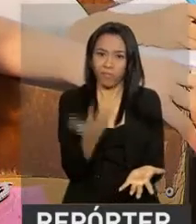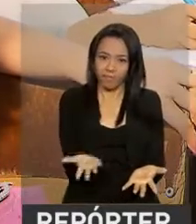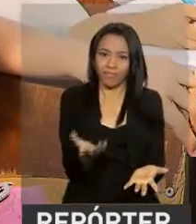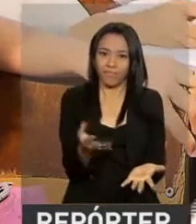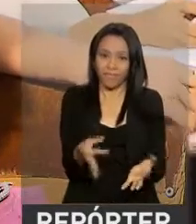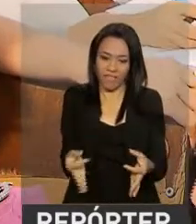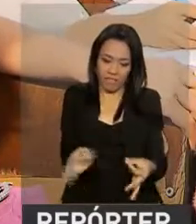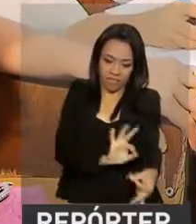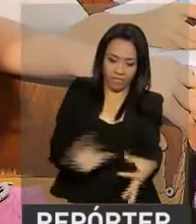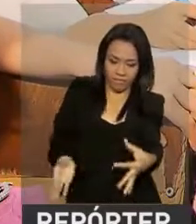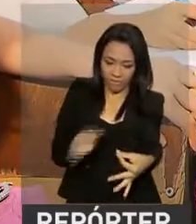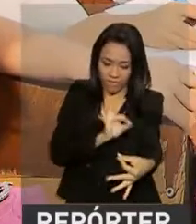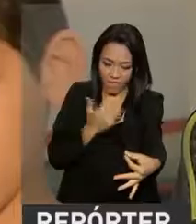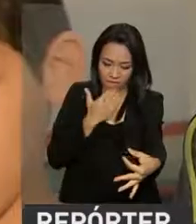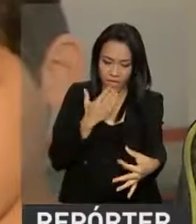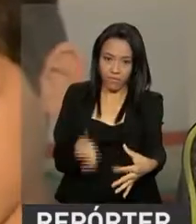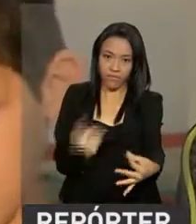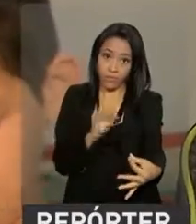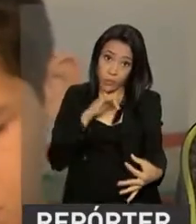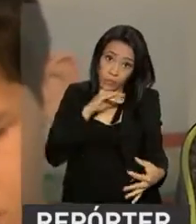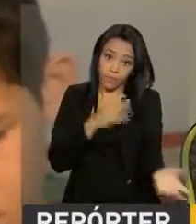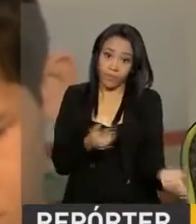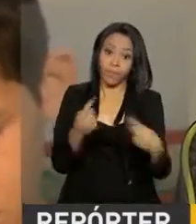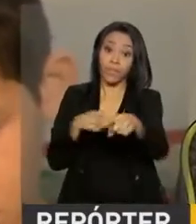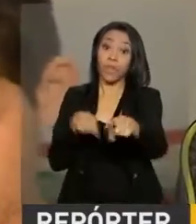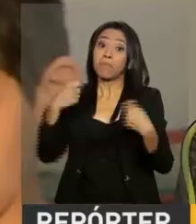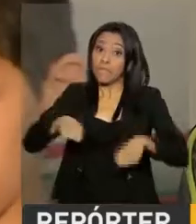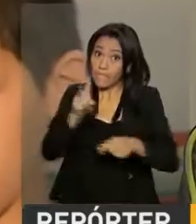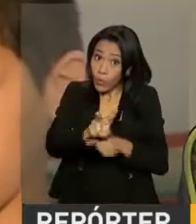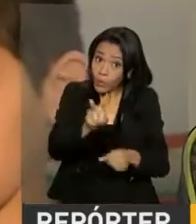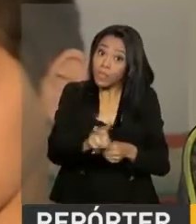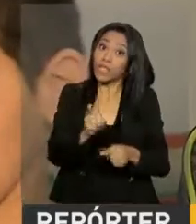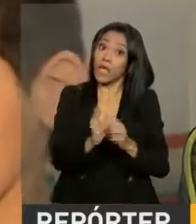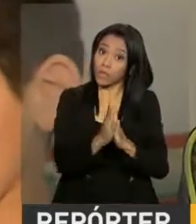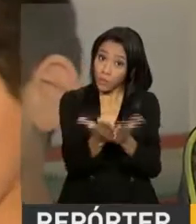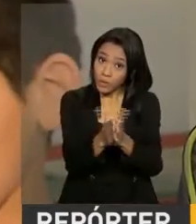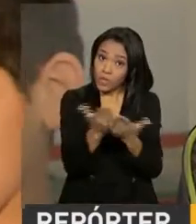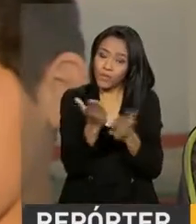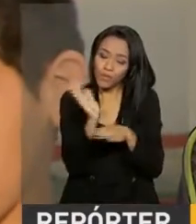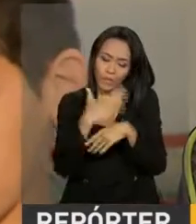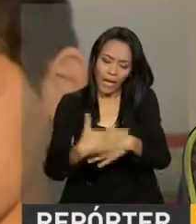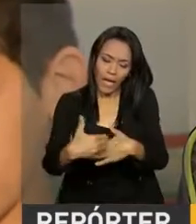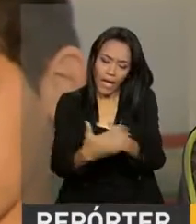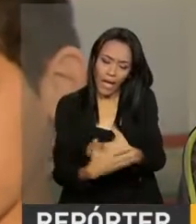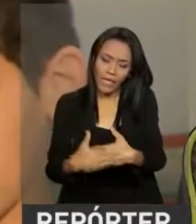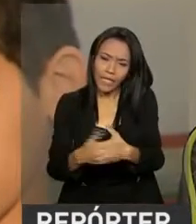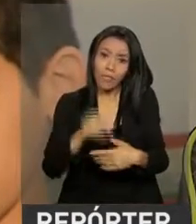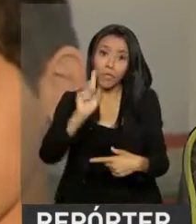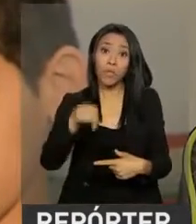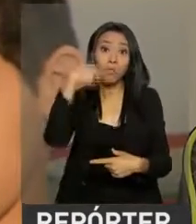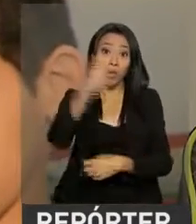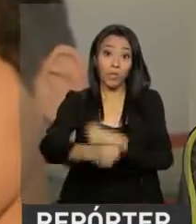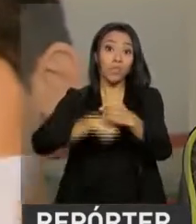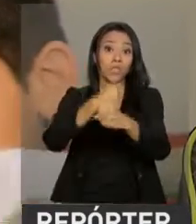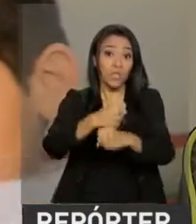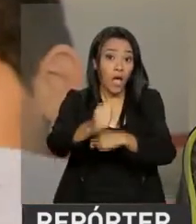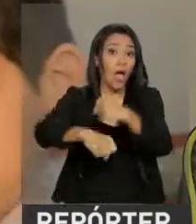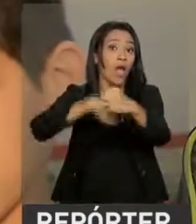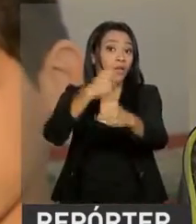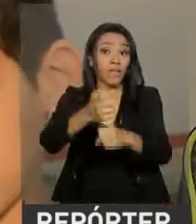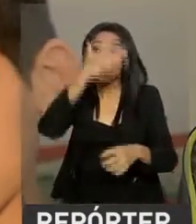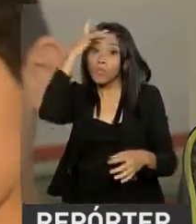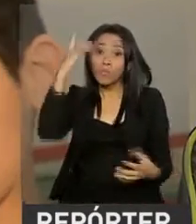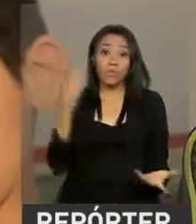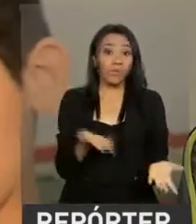nas pontas ele ficou todo amassado e tem que cuidar do livro com com muito carinho porque senão nos próximos anos as